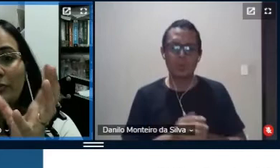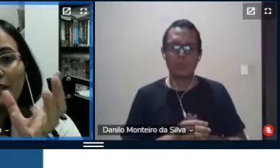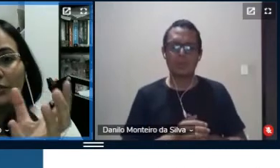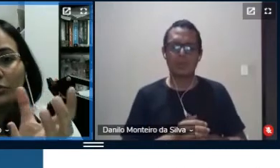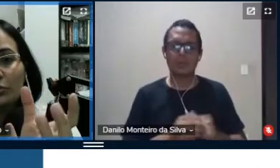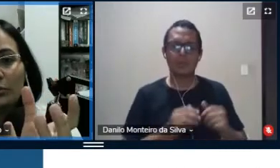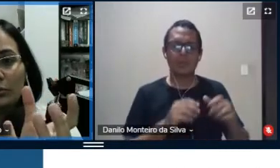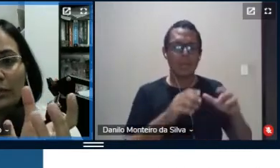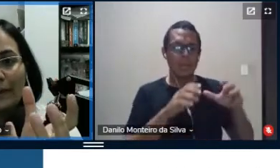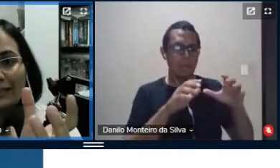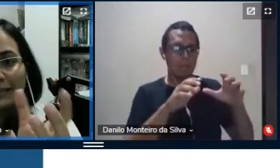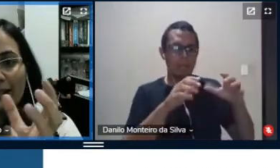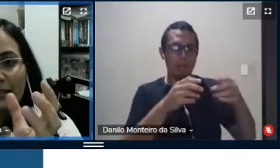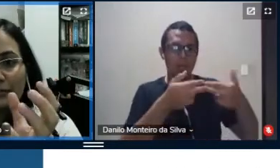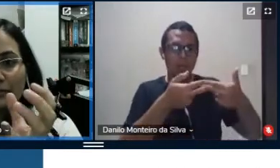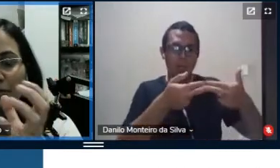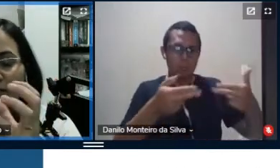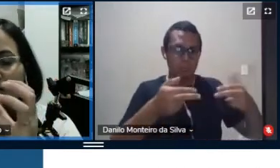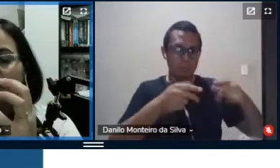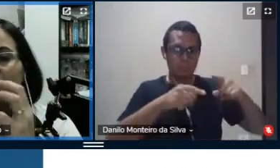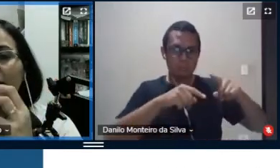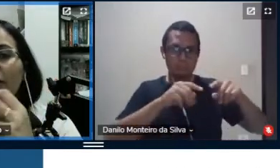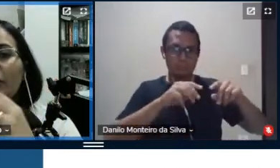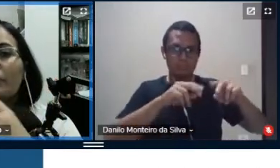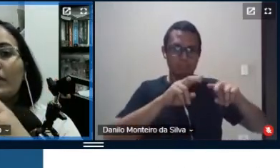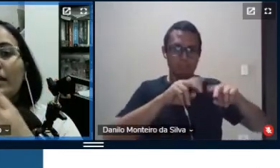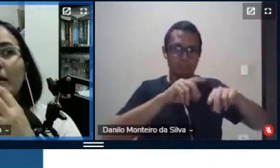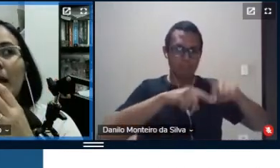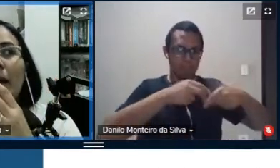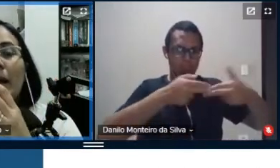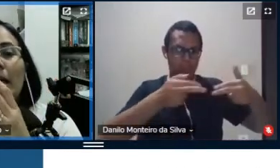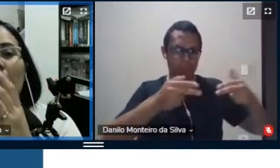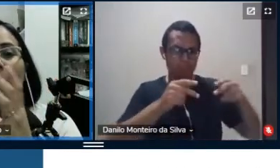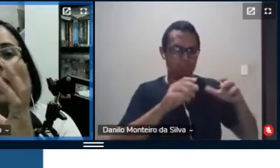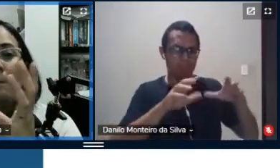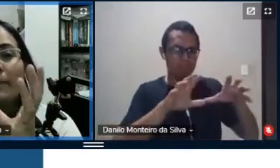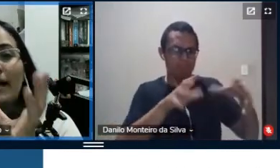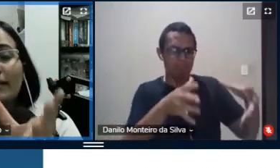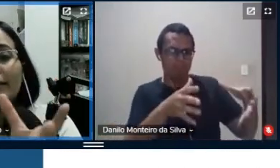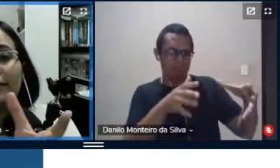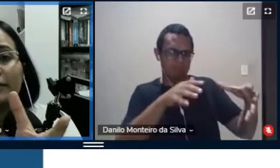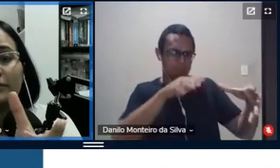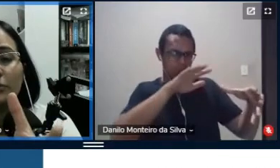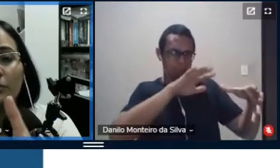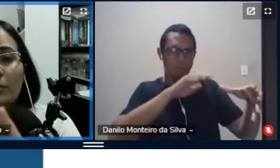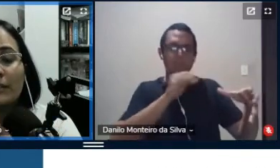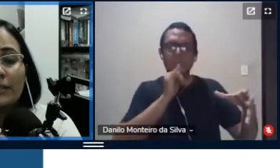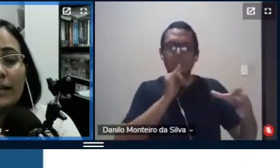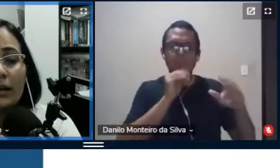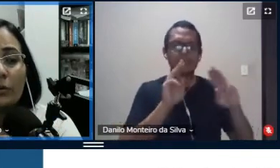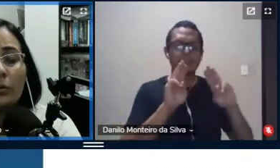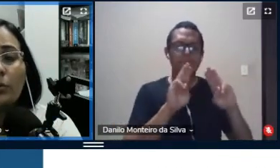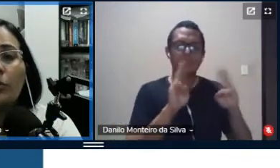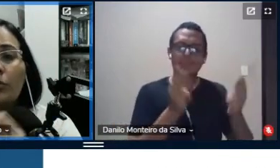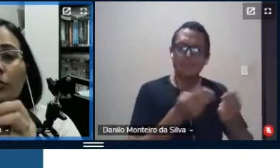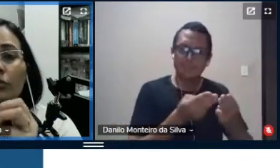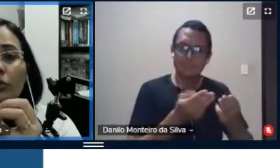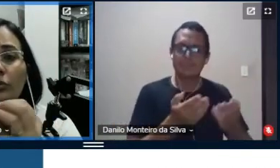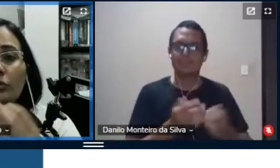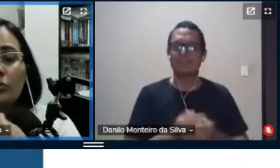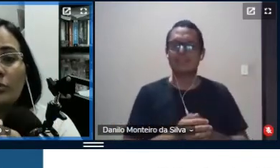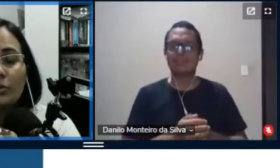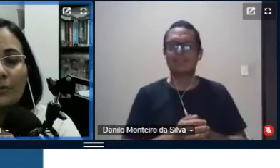estado físico da matéria. Vamos tentar pensar assim, ó. A massa do meu material,